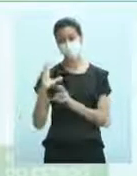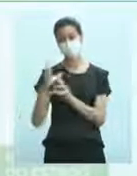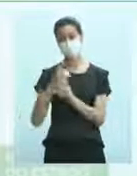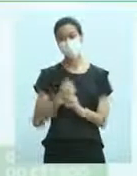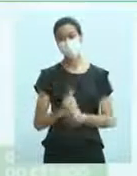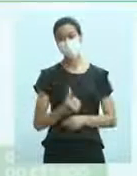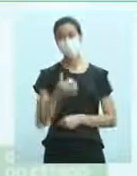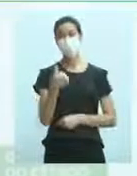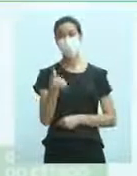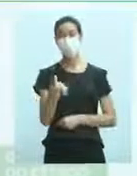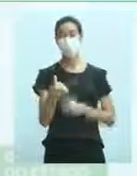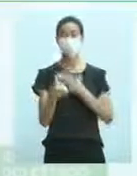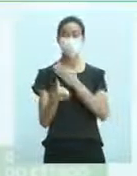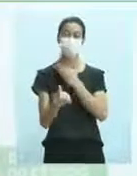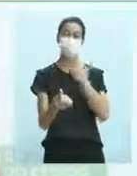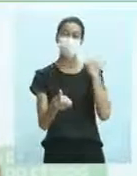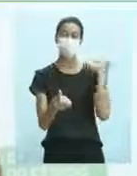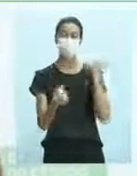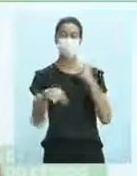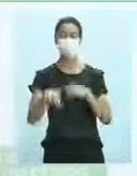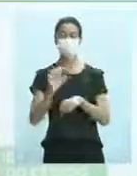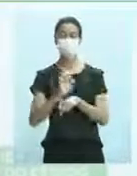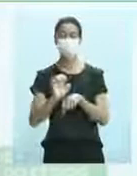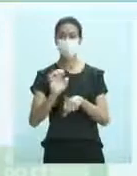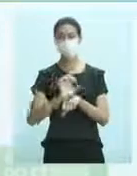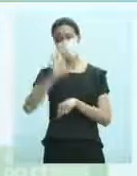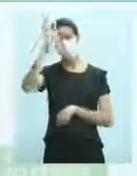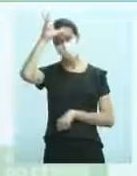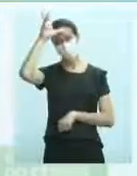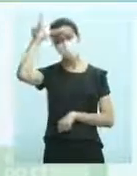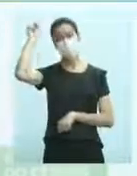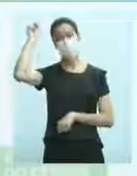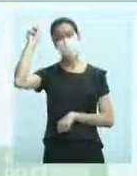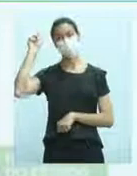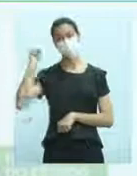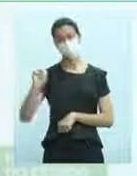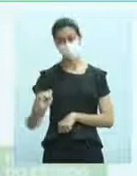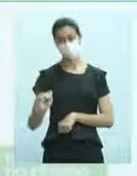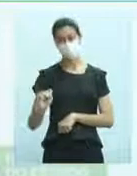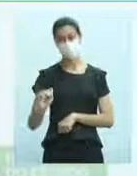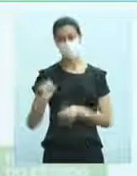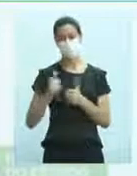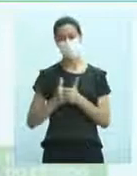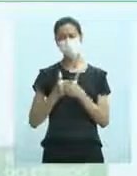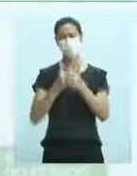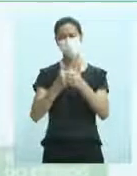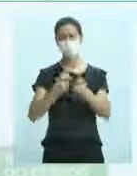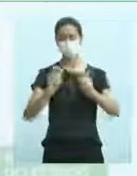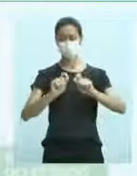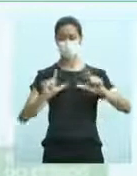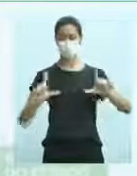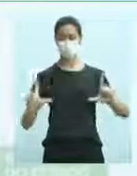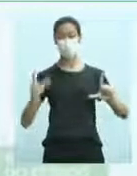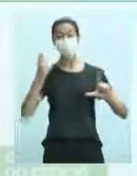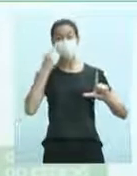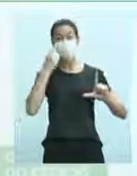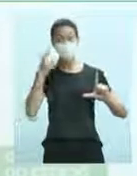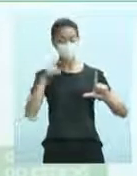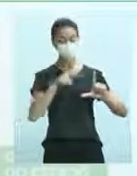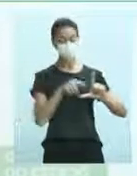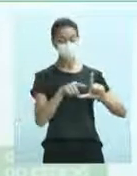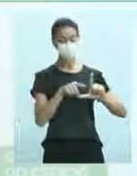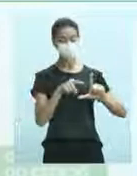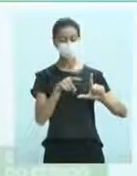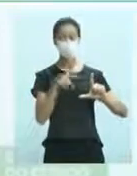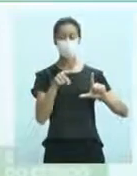seis óbitos no estado de mato grosso do sul no acompanhamento da nota curva vocês podem